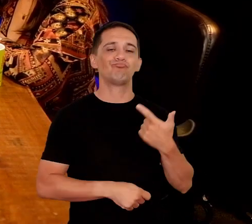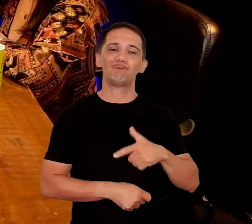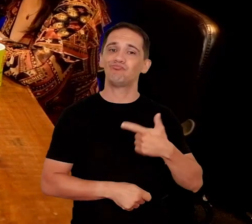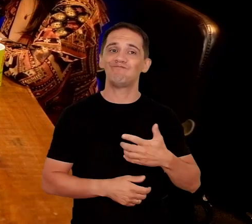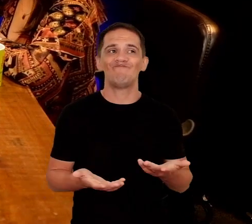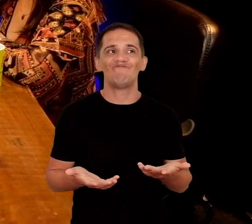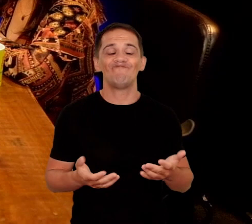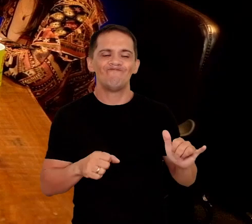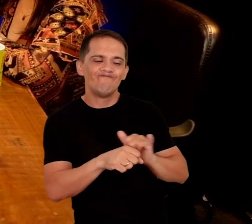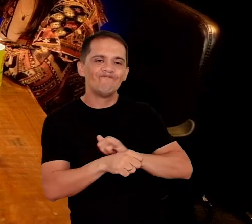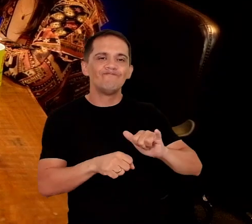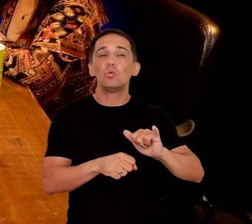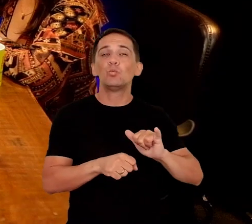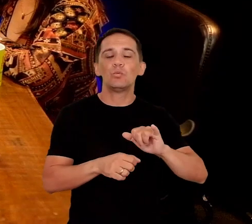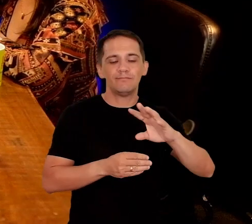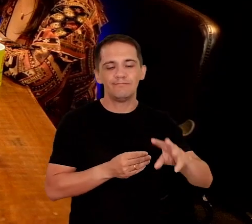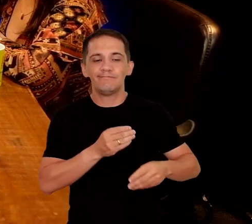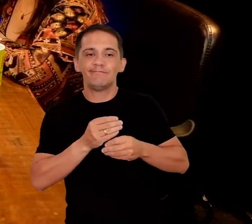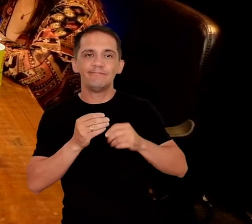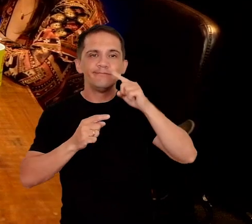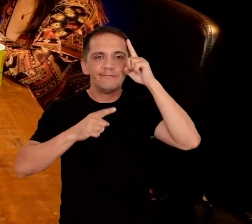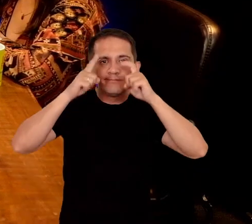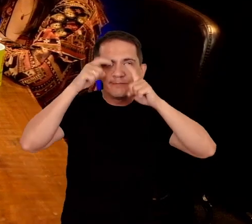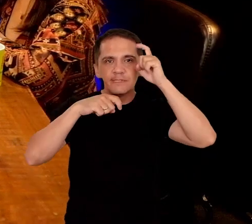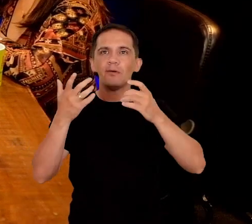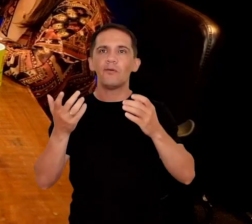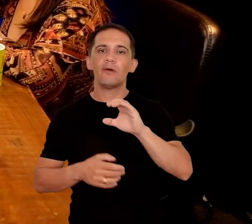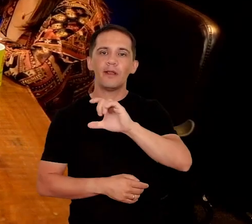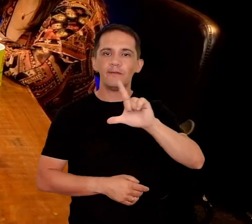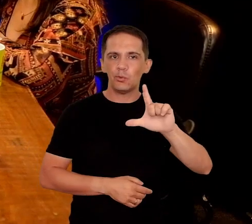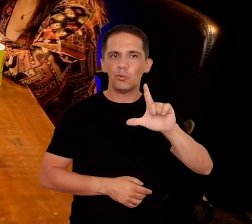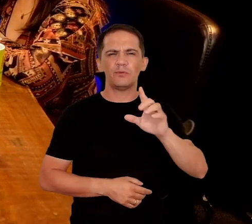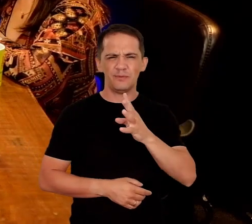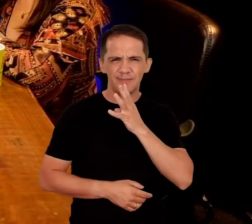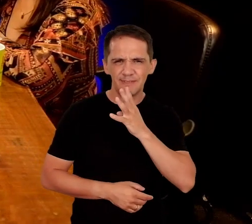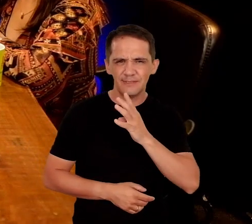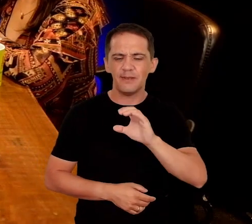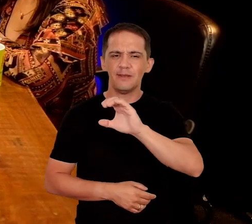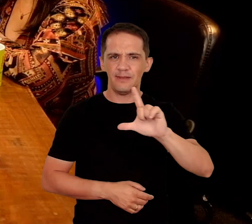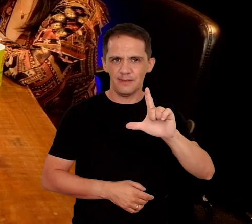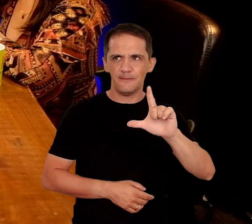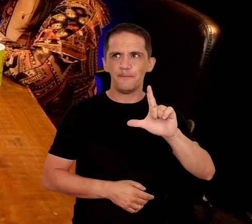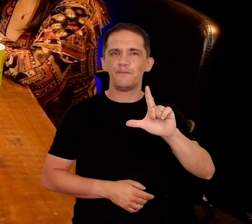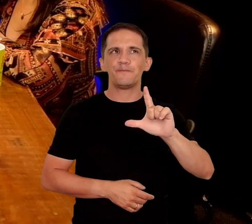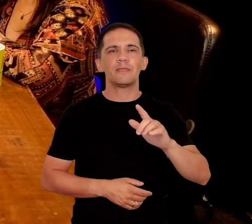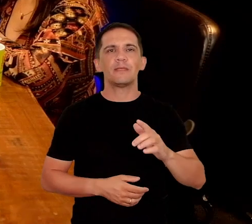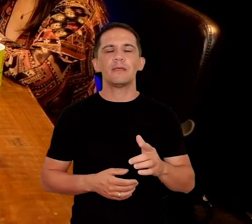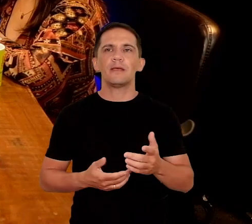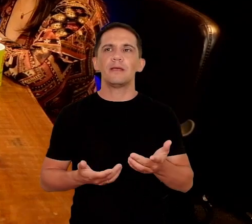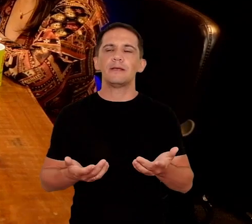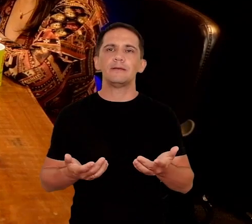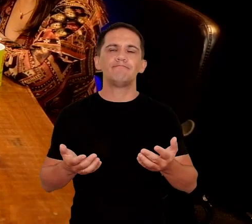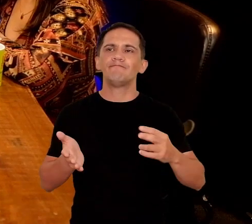como explicar em libras. Isso, aí tu vai ter que usar a expressão facial, né? E outros recursos, classificador, que a classificador